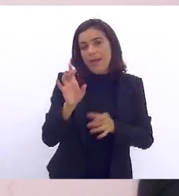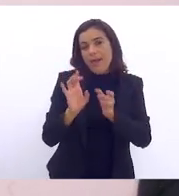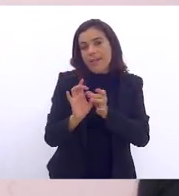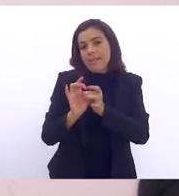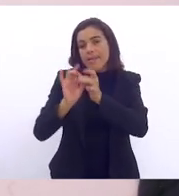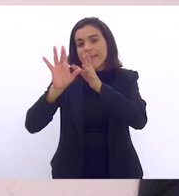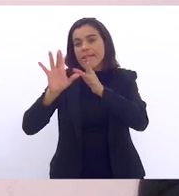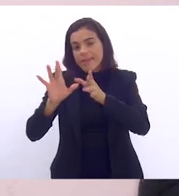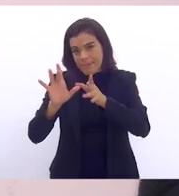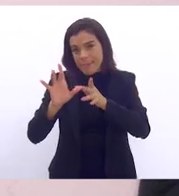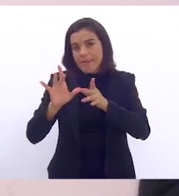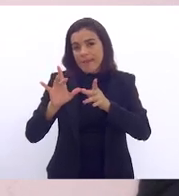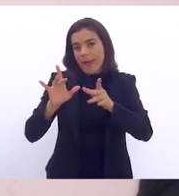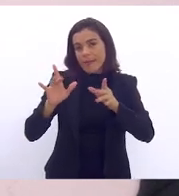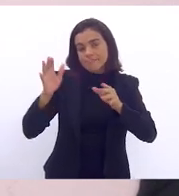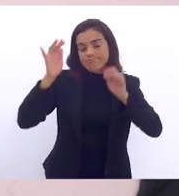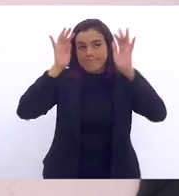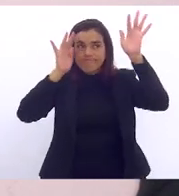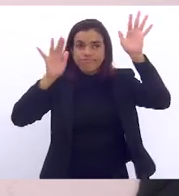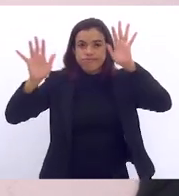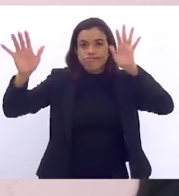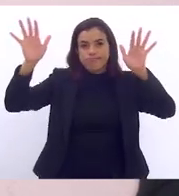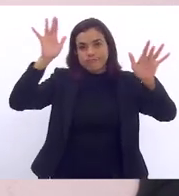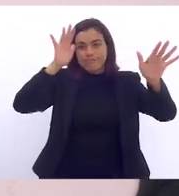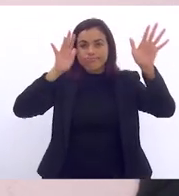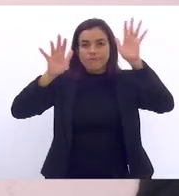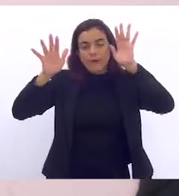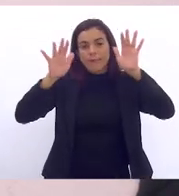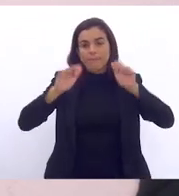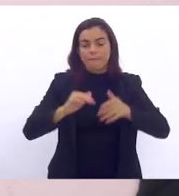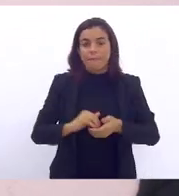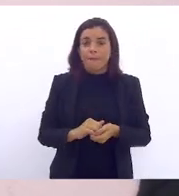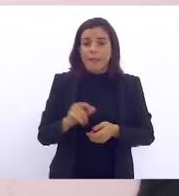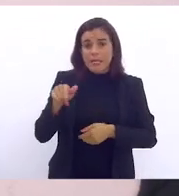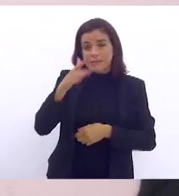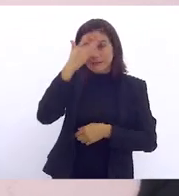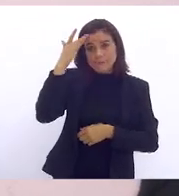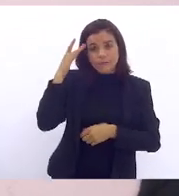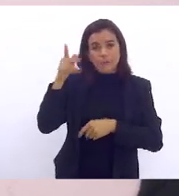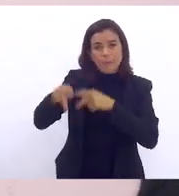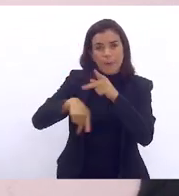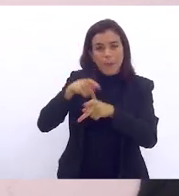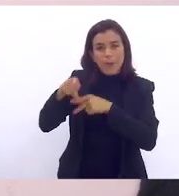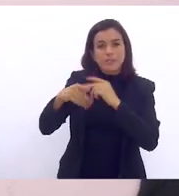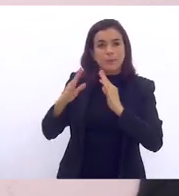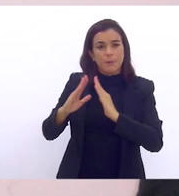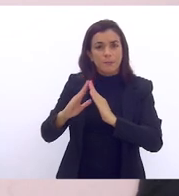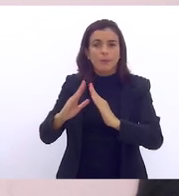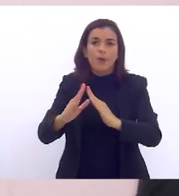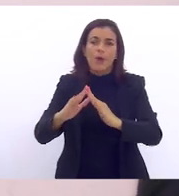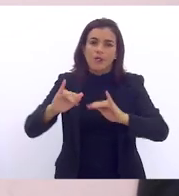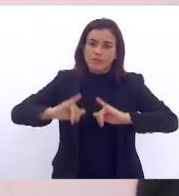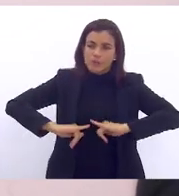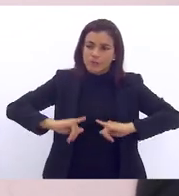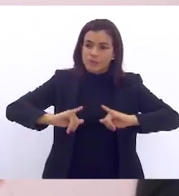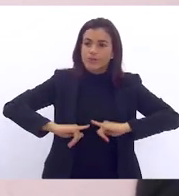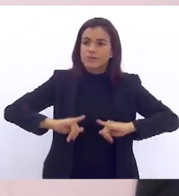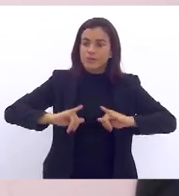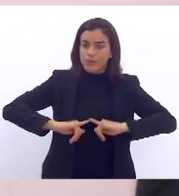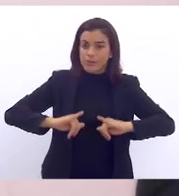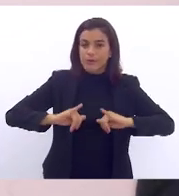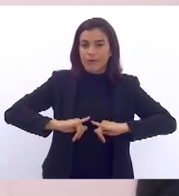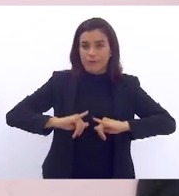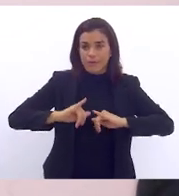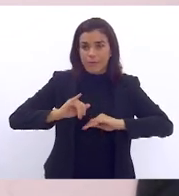moradores sofrem alguma algum eh eh eh algum problema em relação a isso porque para